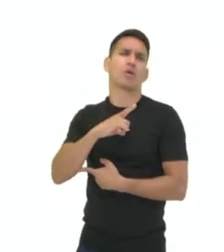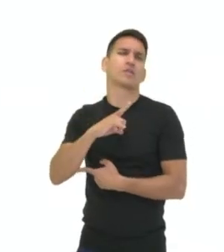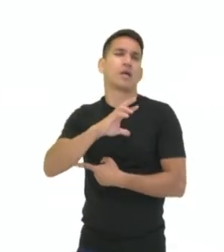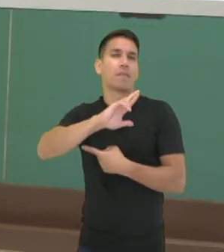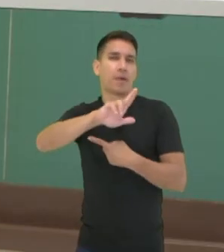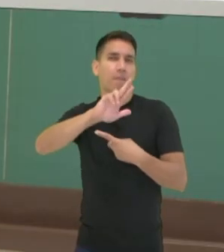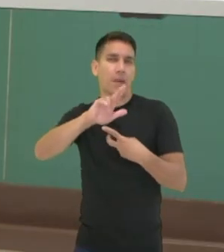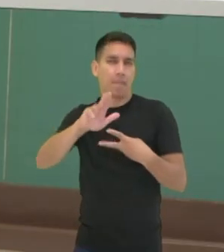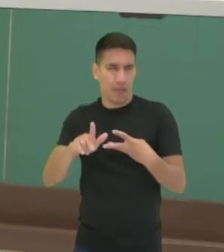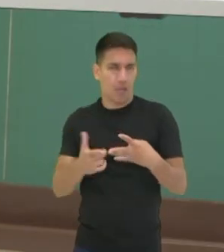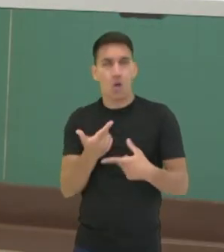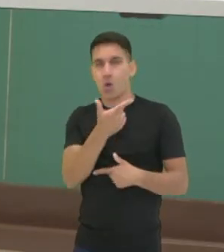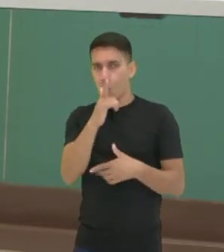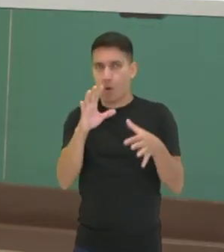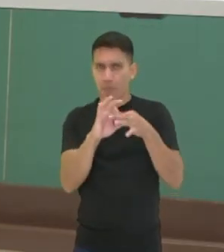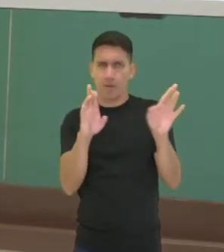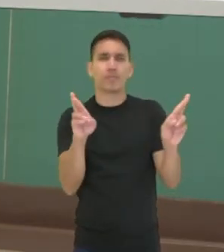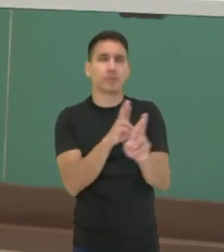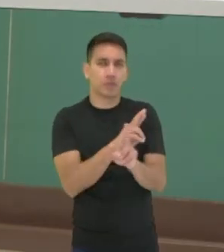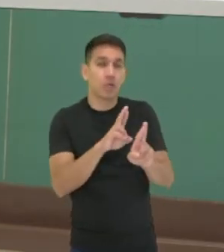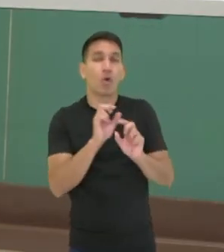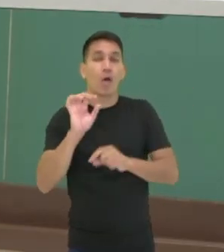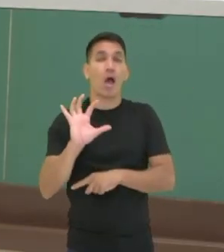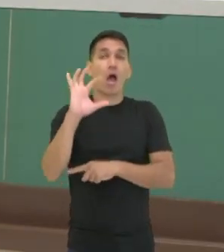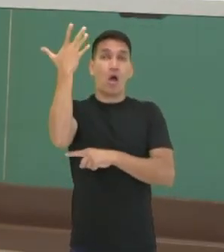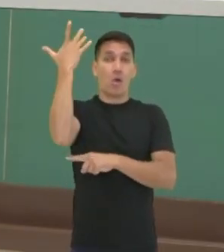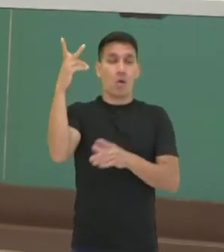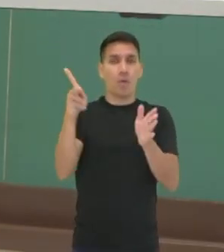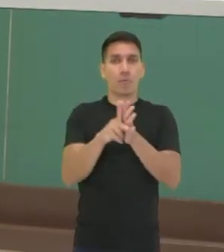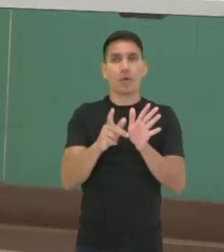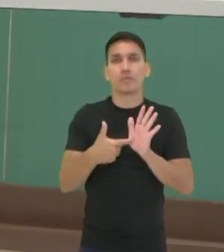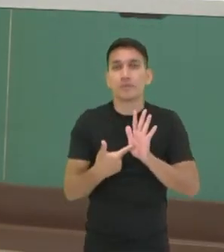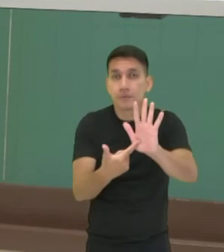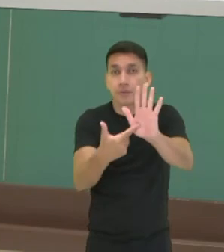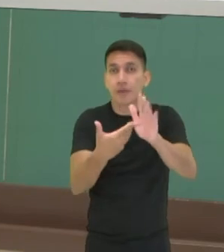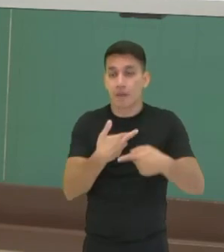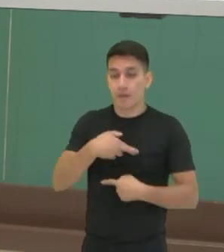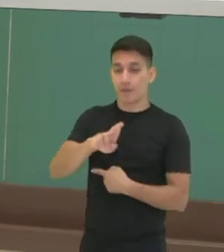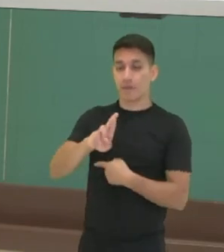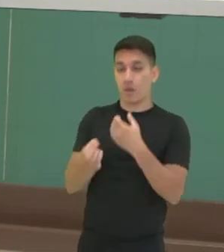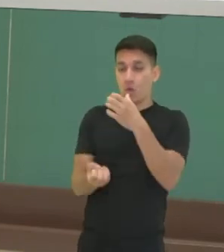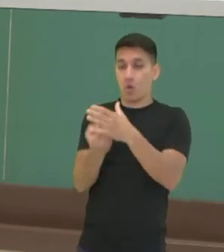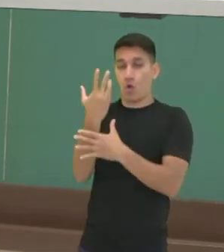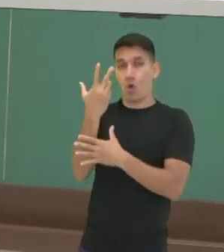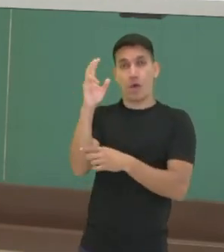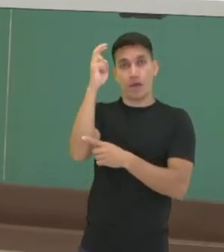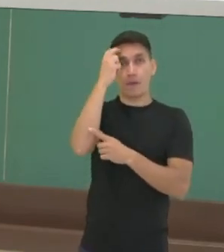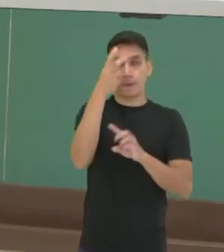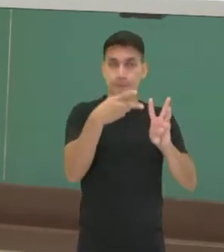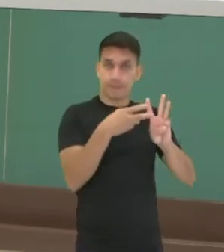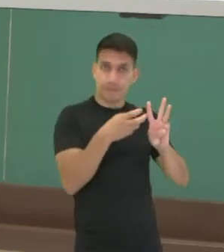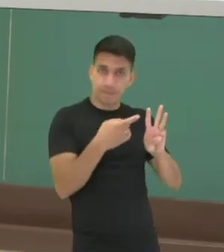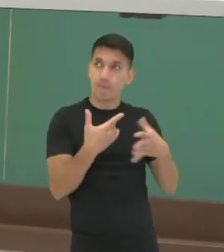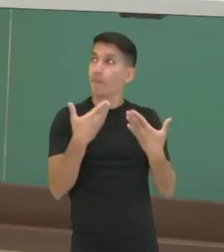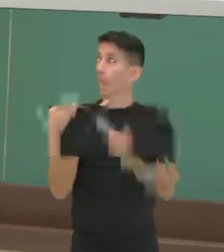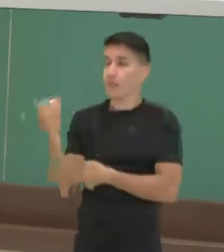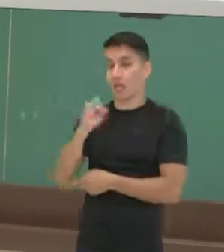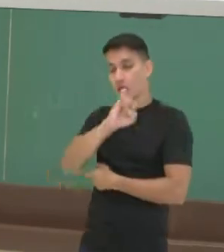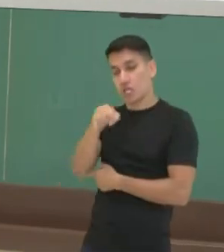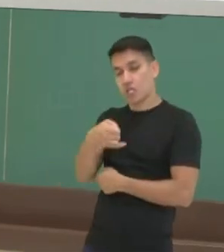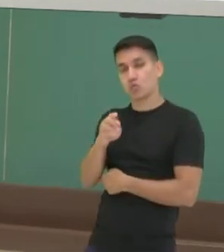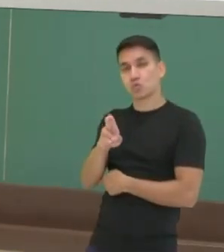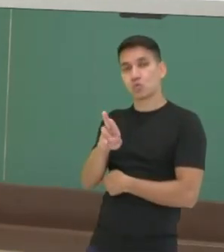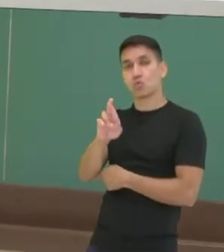a Ayahuasca, que são fenômenos religiosos que têm origem na cultura indígena, a Jurema ou